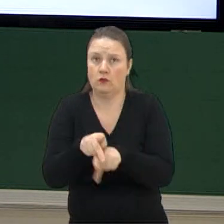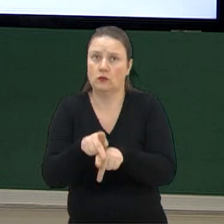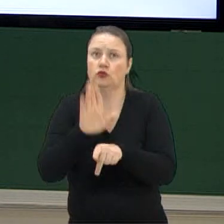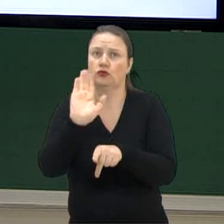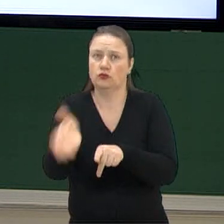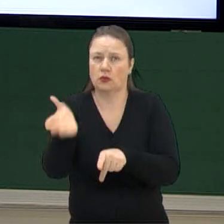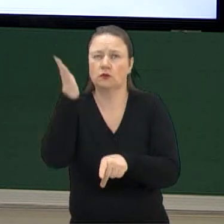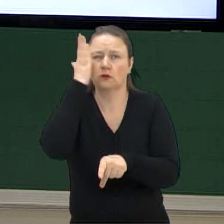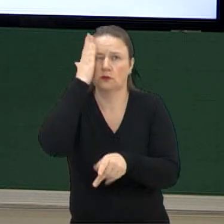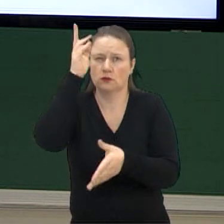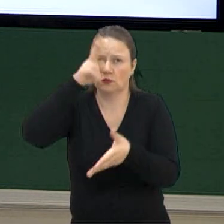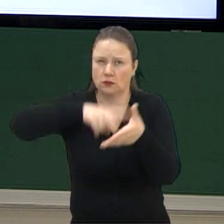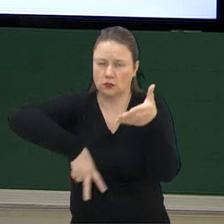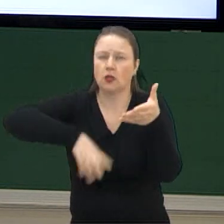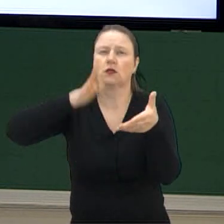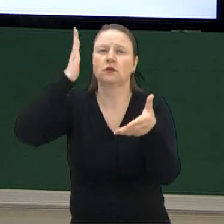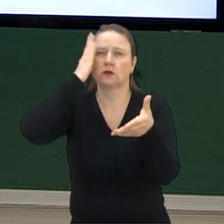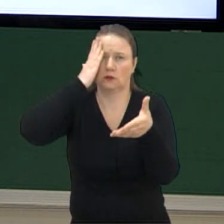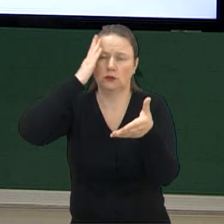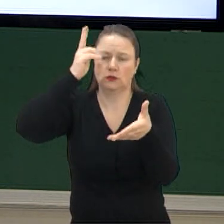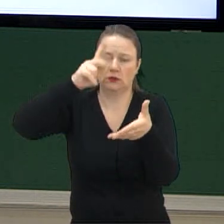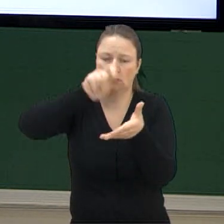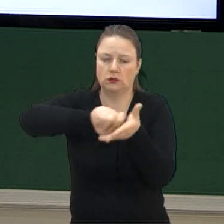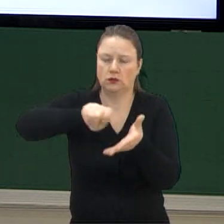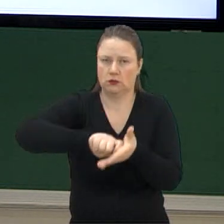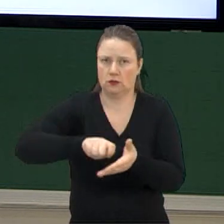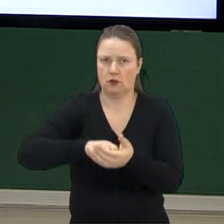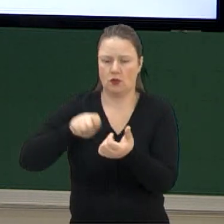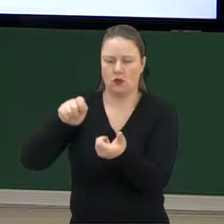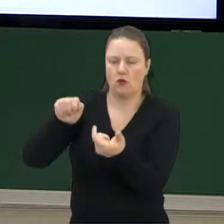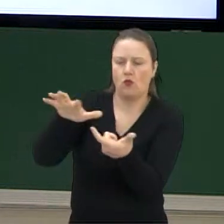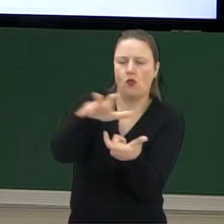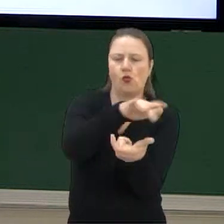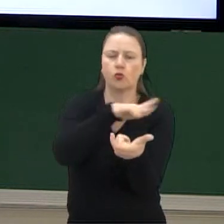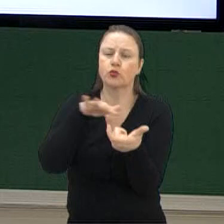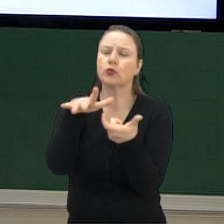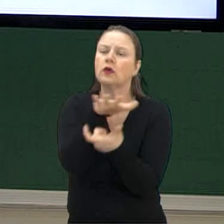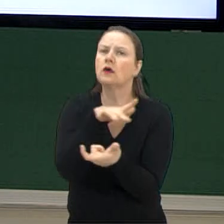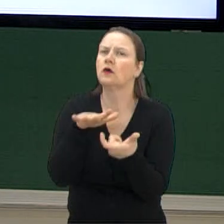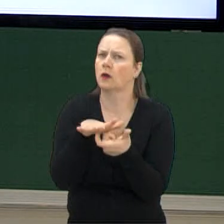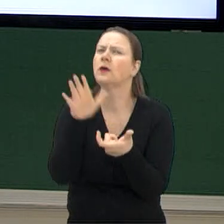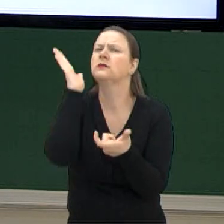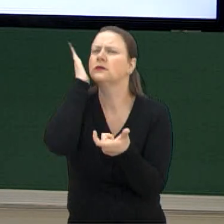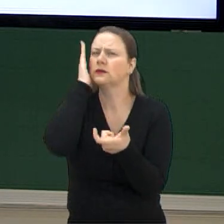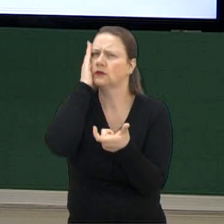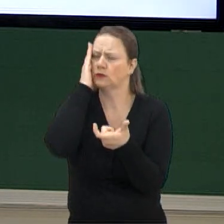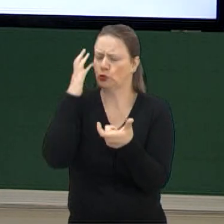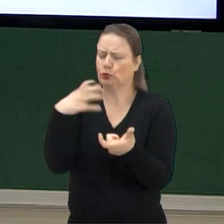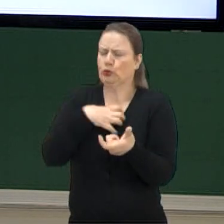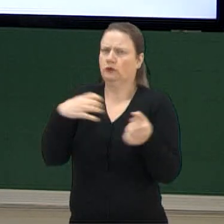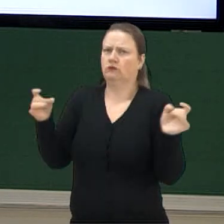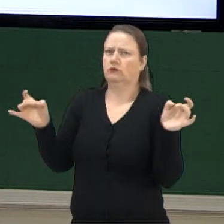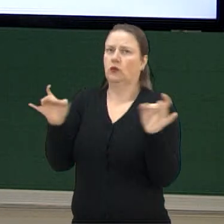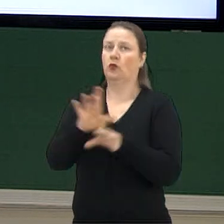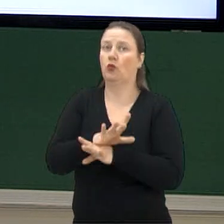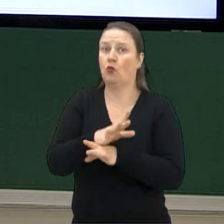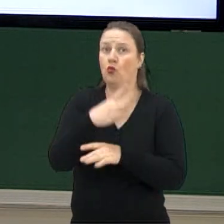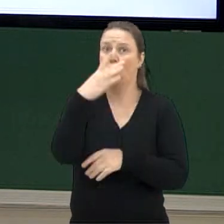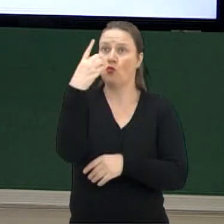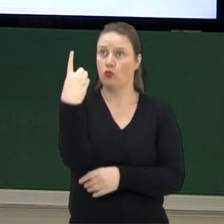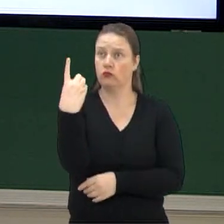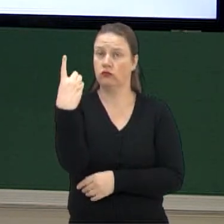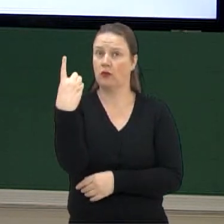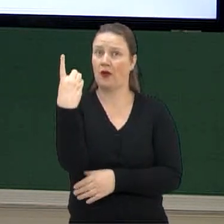modo funcional. E depois, 4 brasileiros domina de modo pleno, 1 em cada 4, de